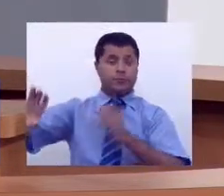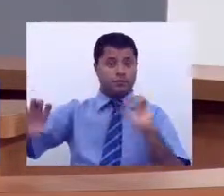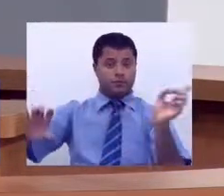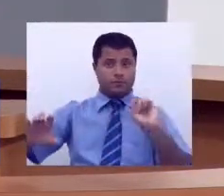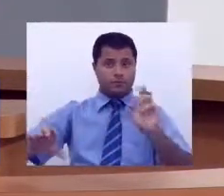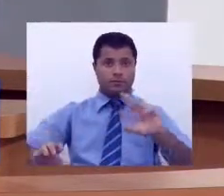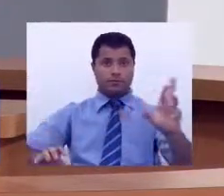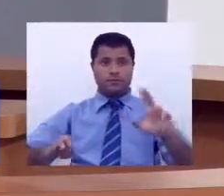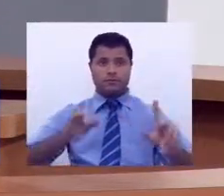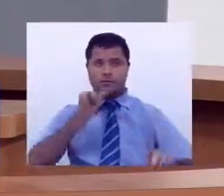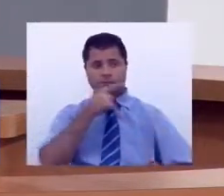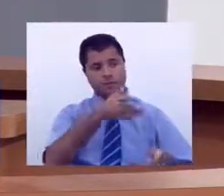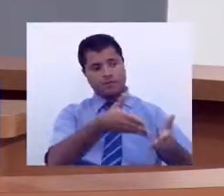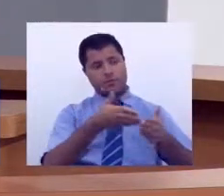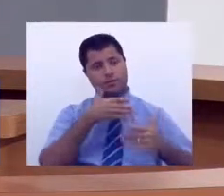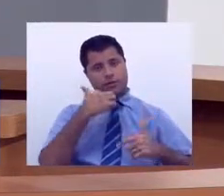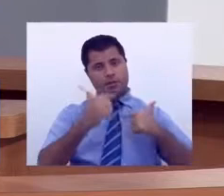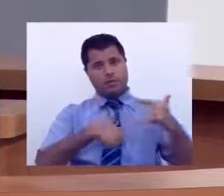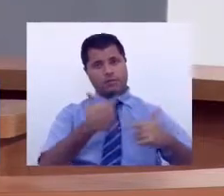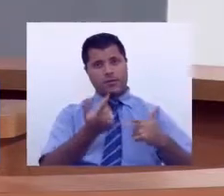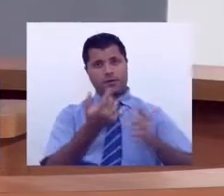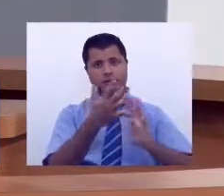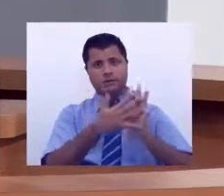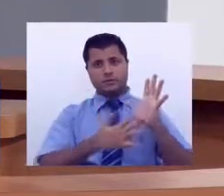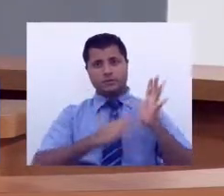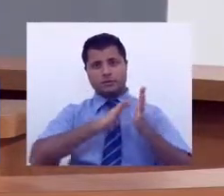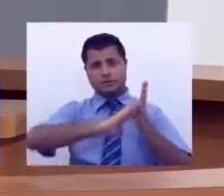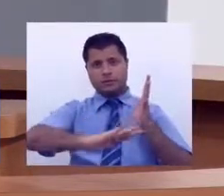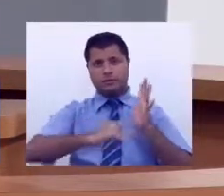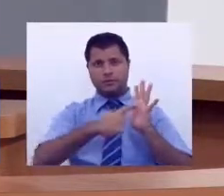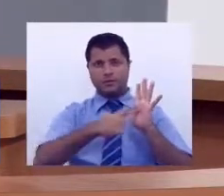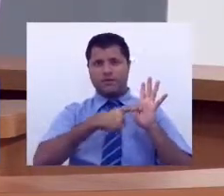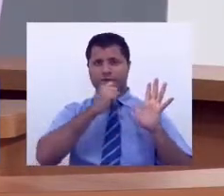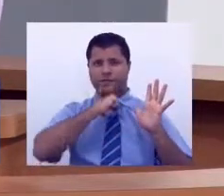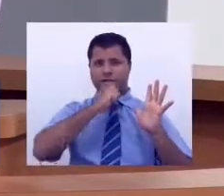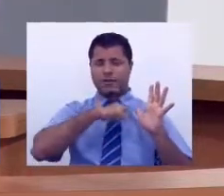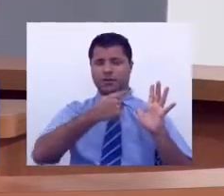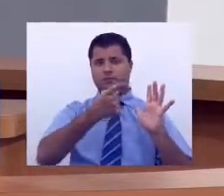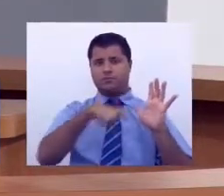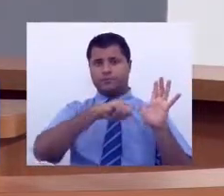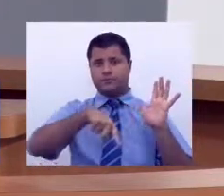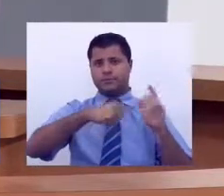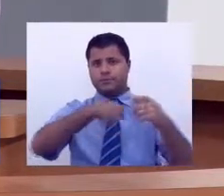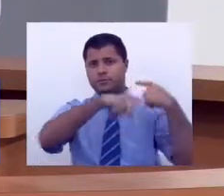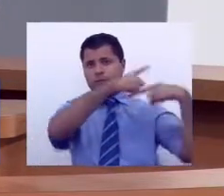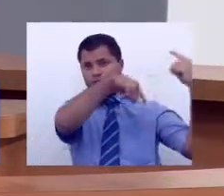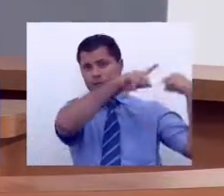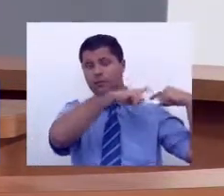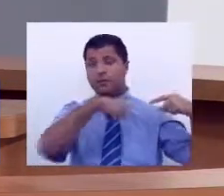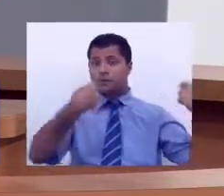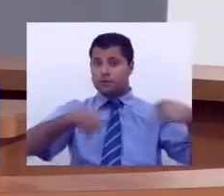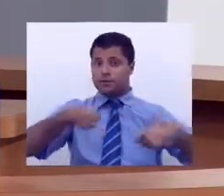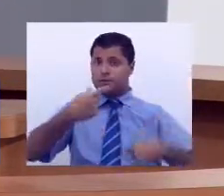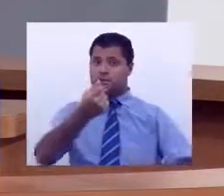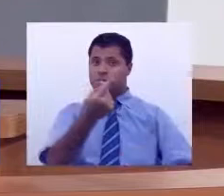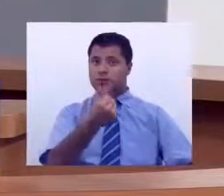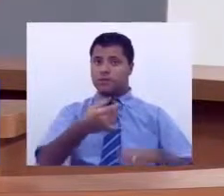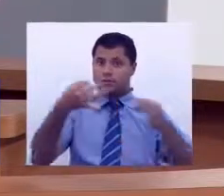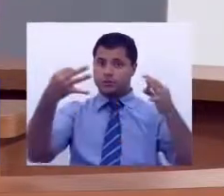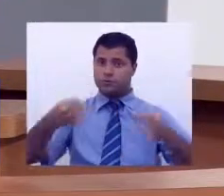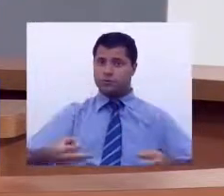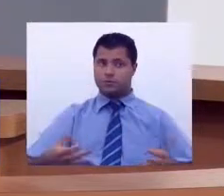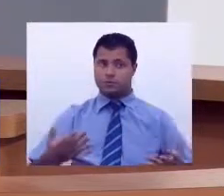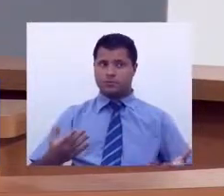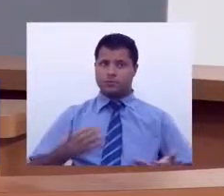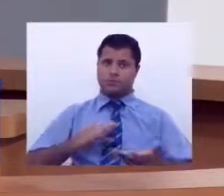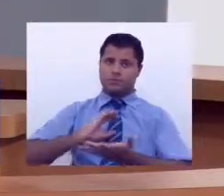serviço com uma tabela defasada, você tem que pagar um valor justo. Eu já chamei, já conversamos, a Comissão de